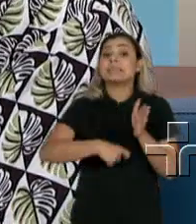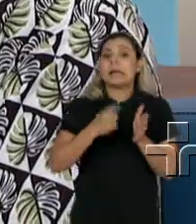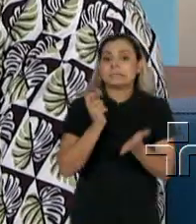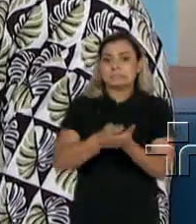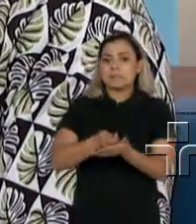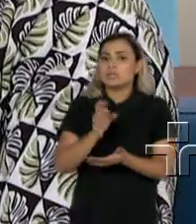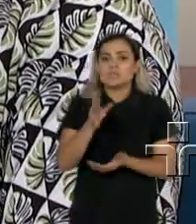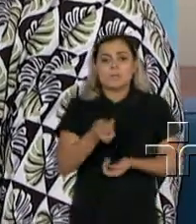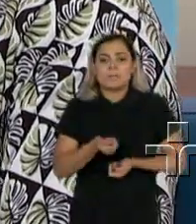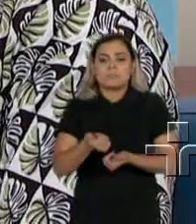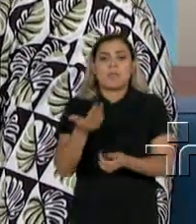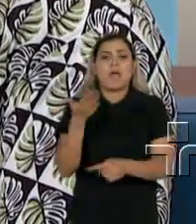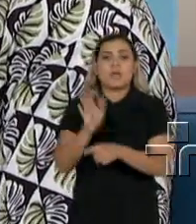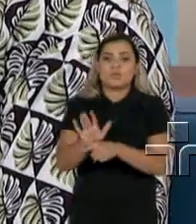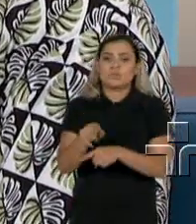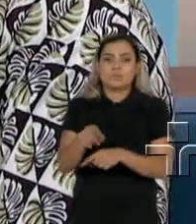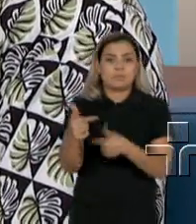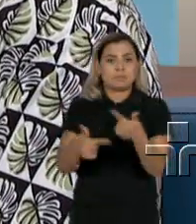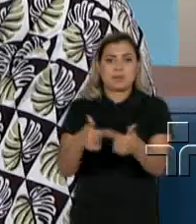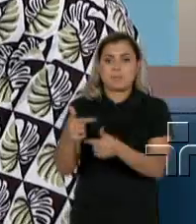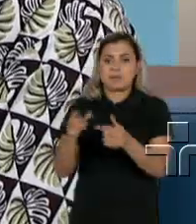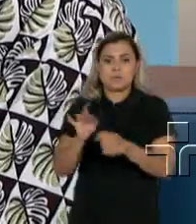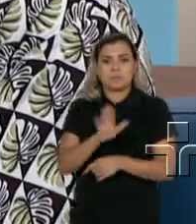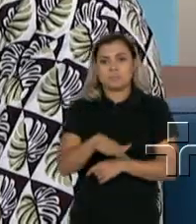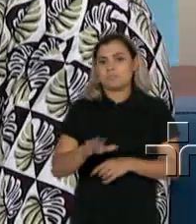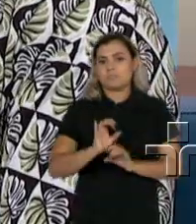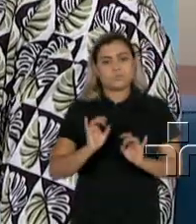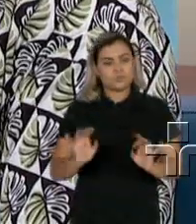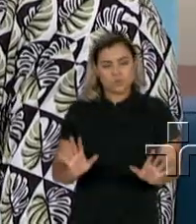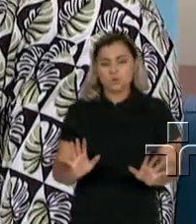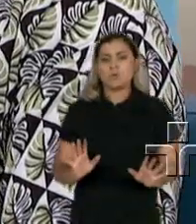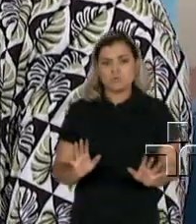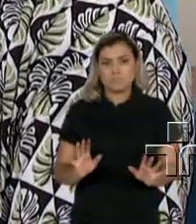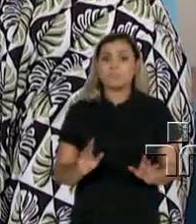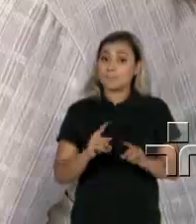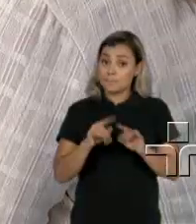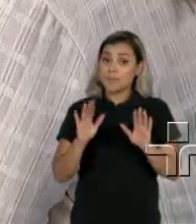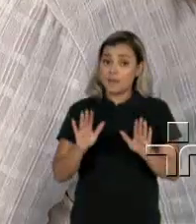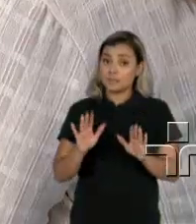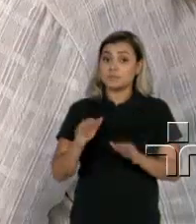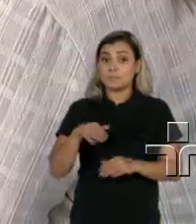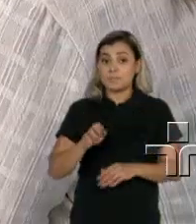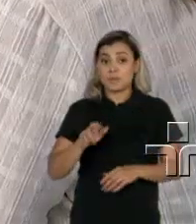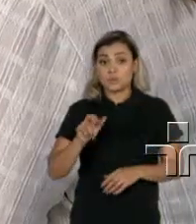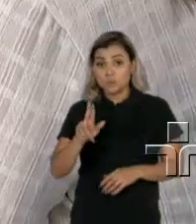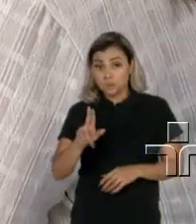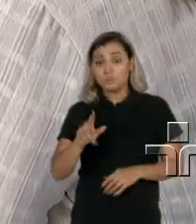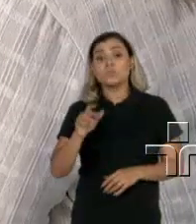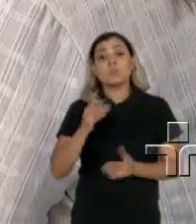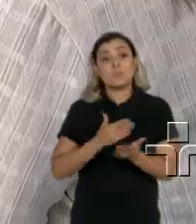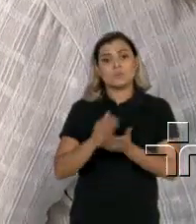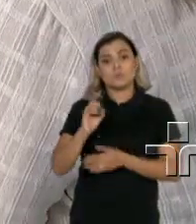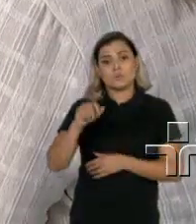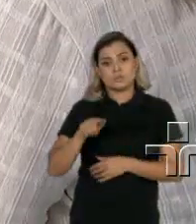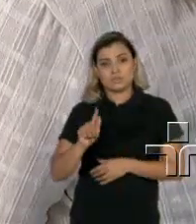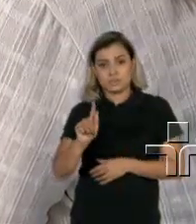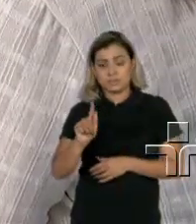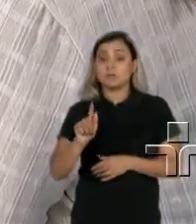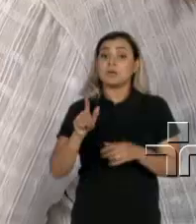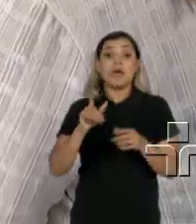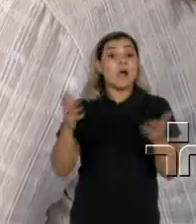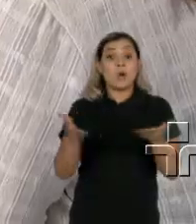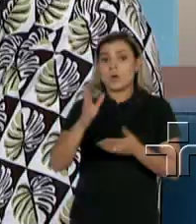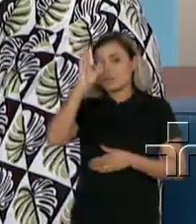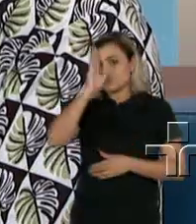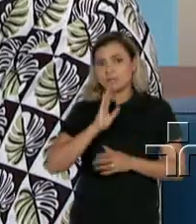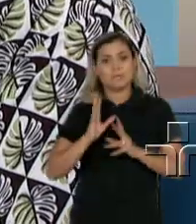ajudar mesmo na o trabalho com as crianças né mas a onu começou nessa ong hoje ela faz é totalmente